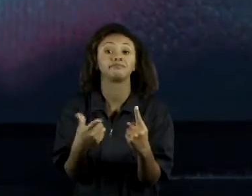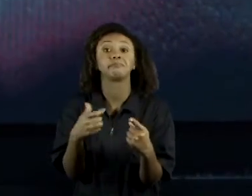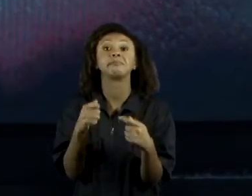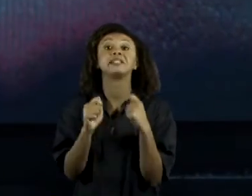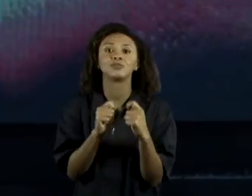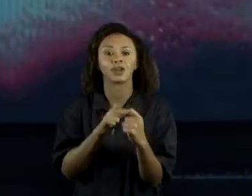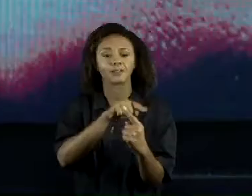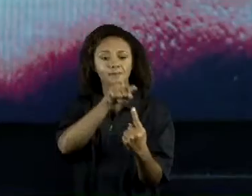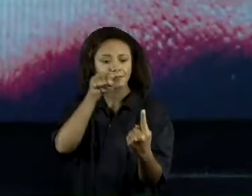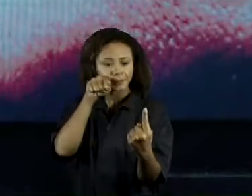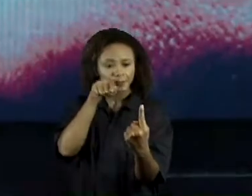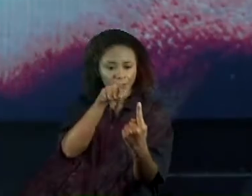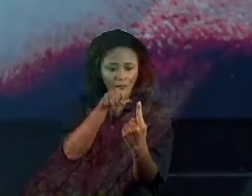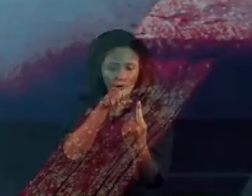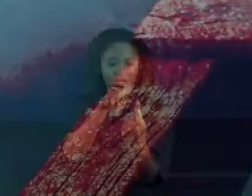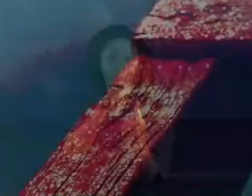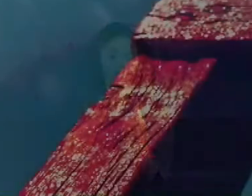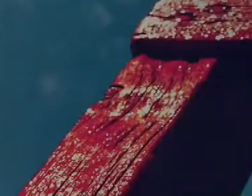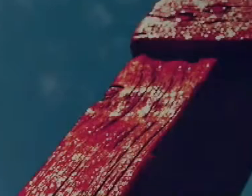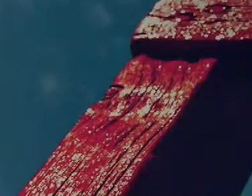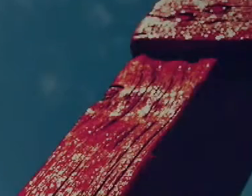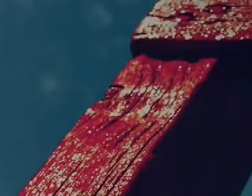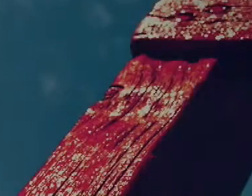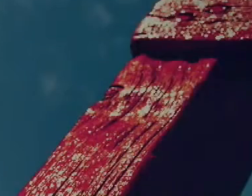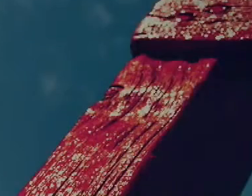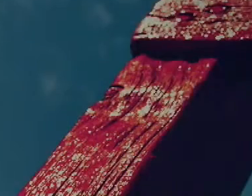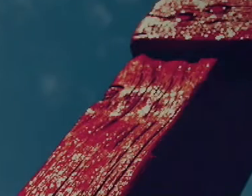apaixone-se pelo seu propósito.